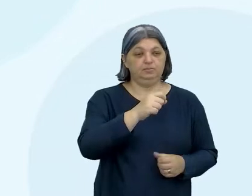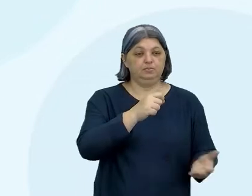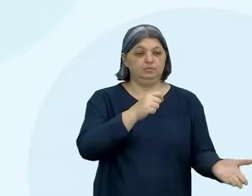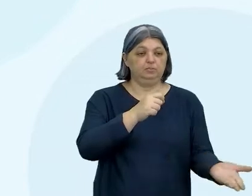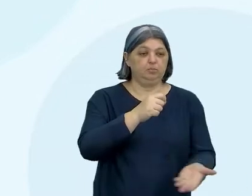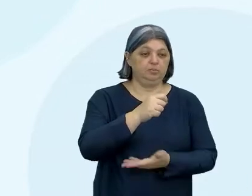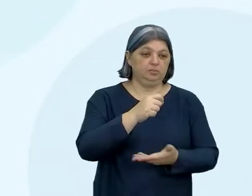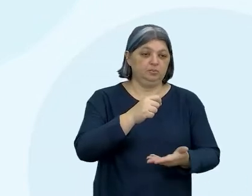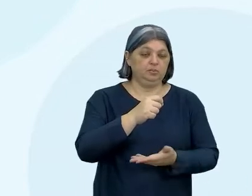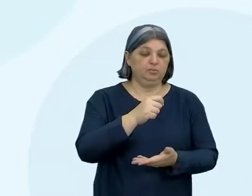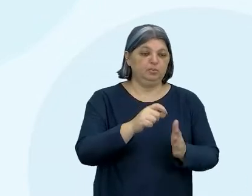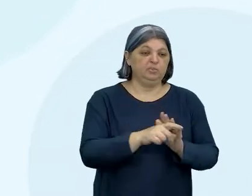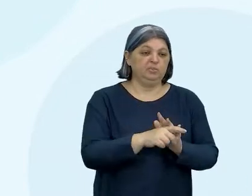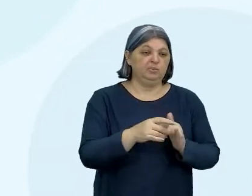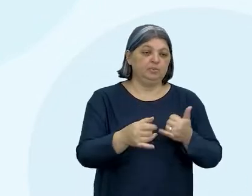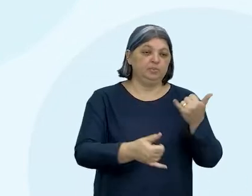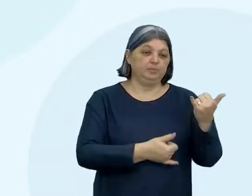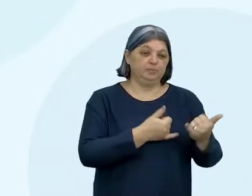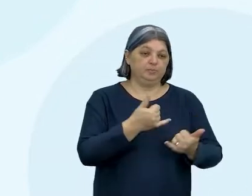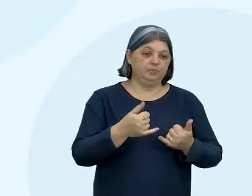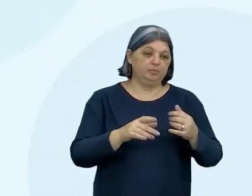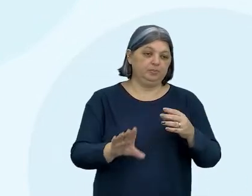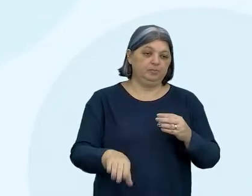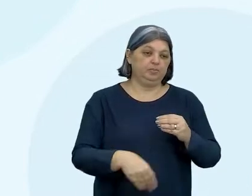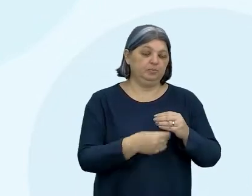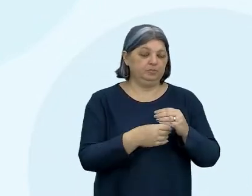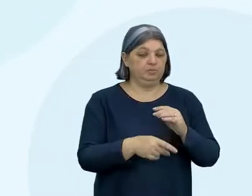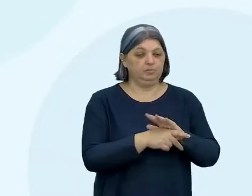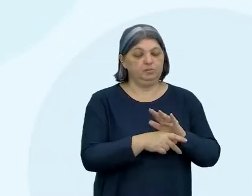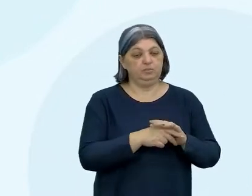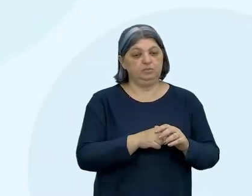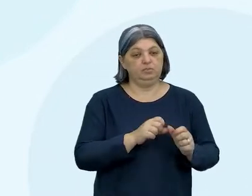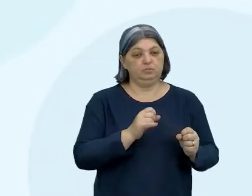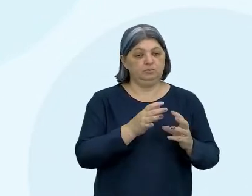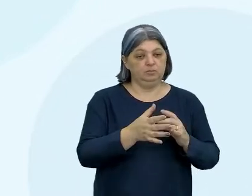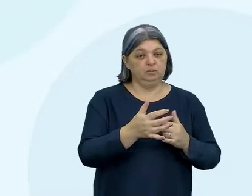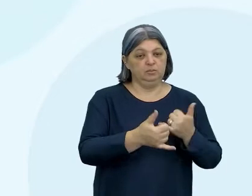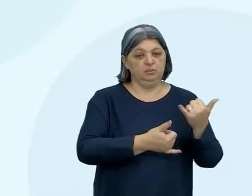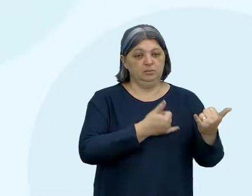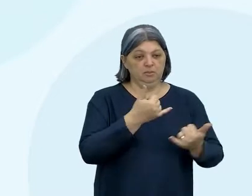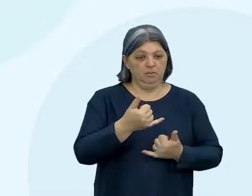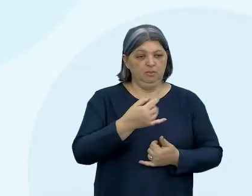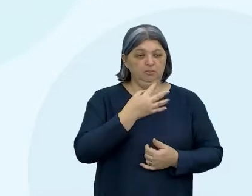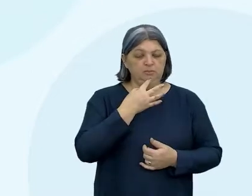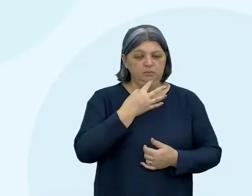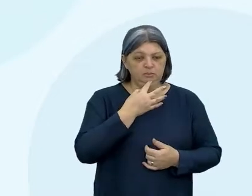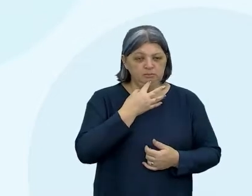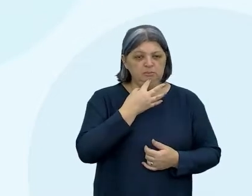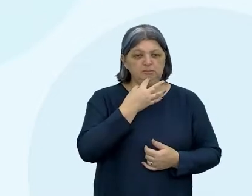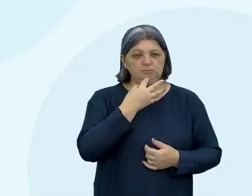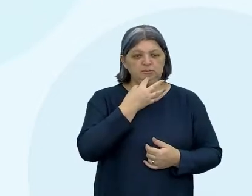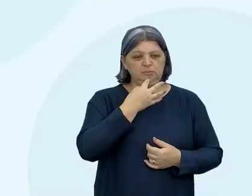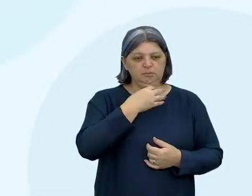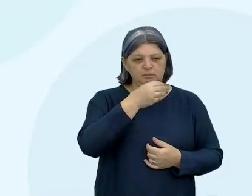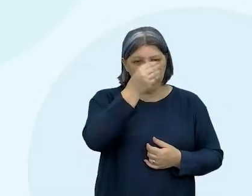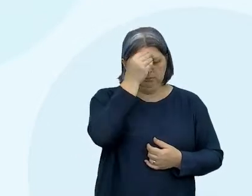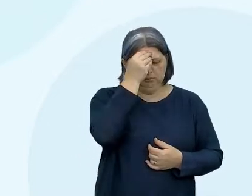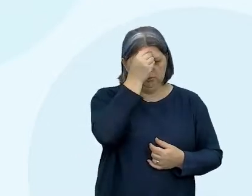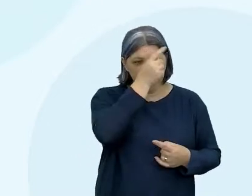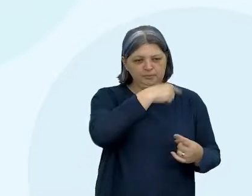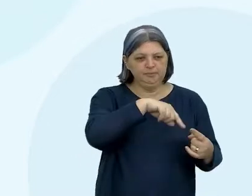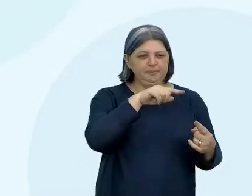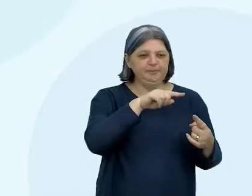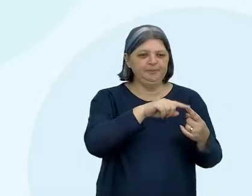jogos integra o ato de jogar aos objetos de conhecimento a serem aprofundados nessa